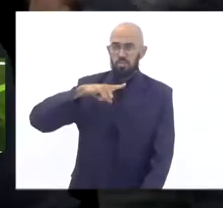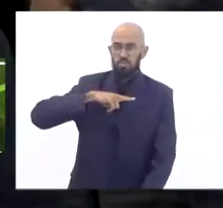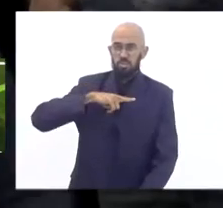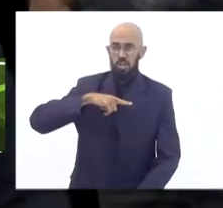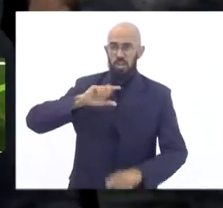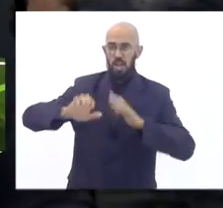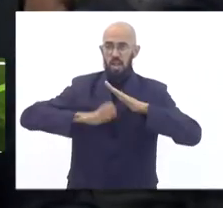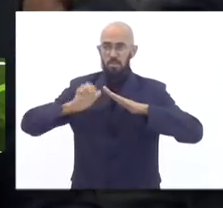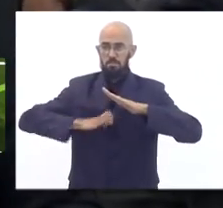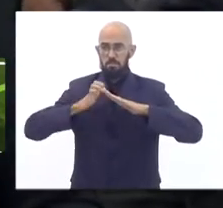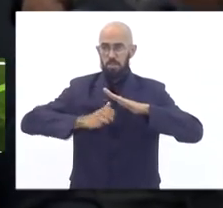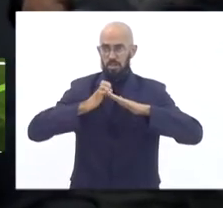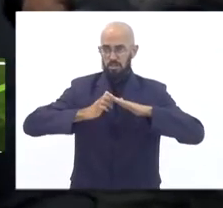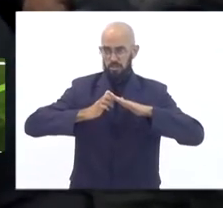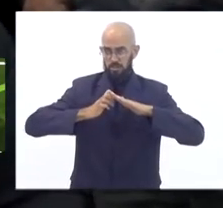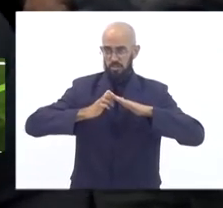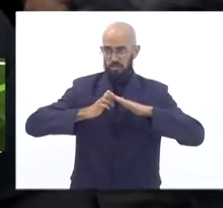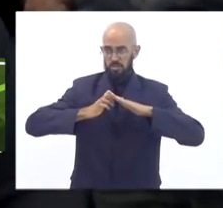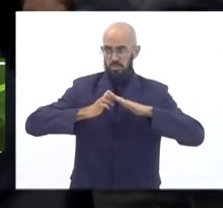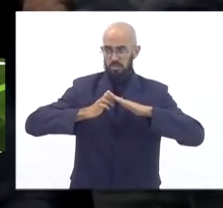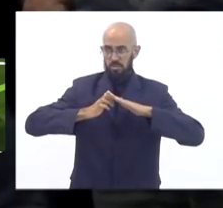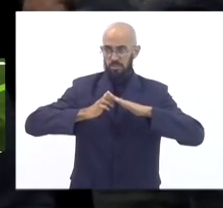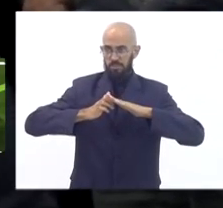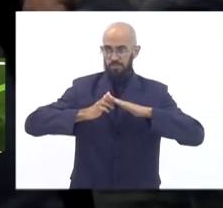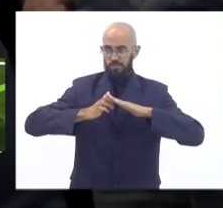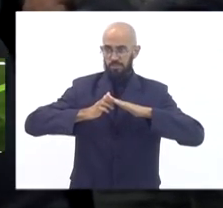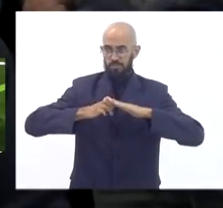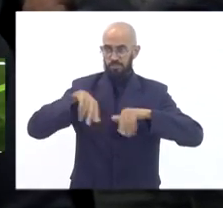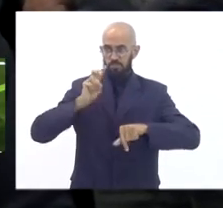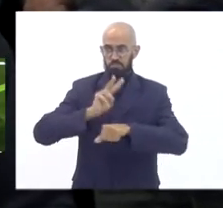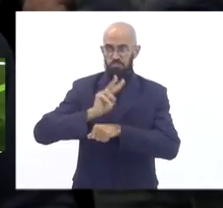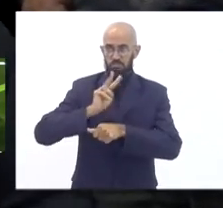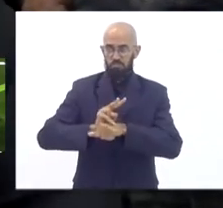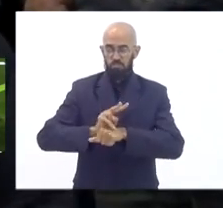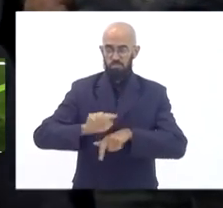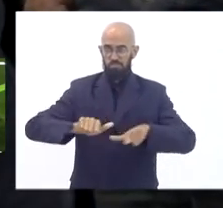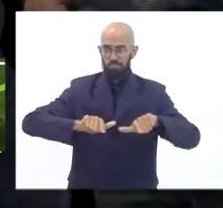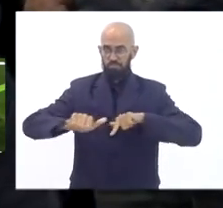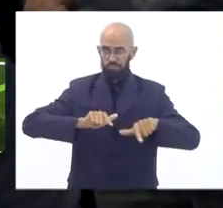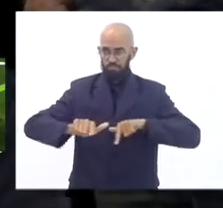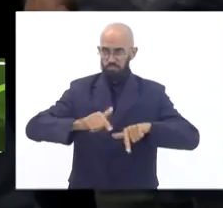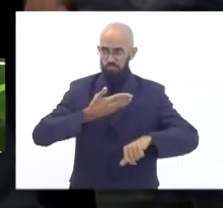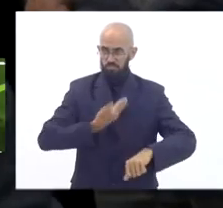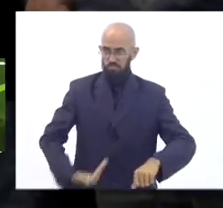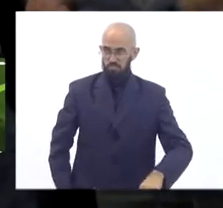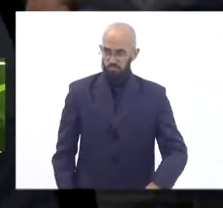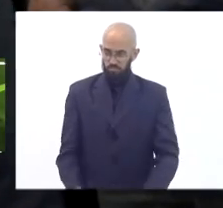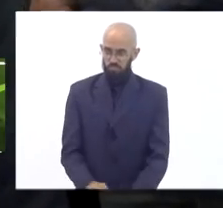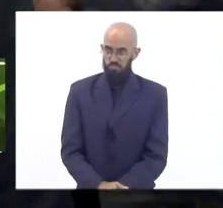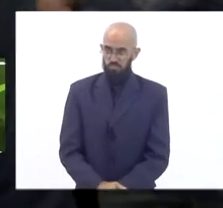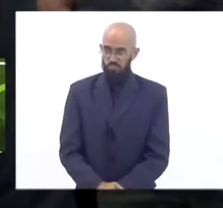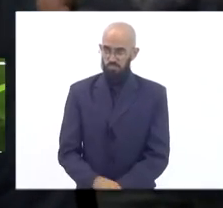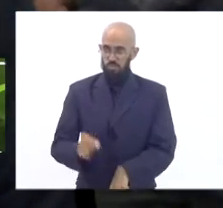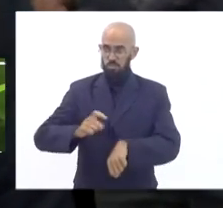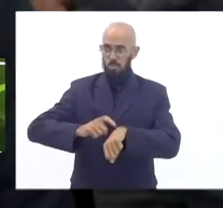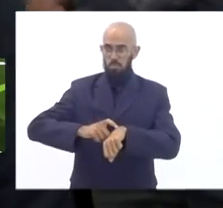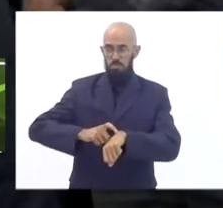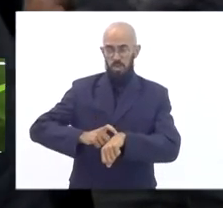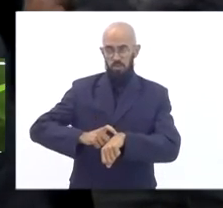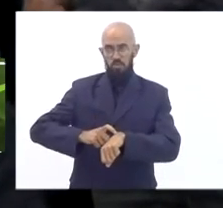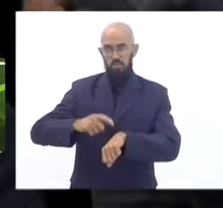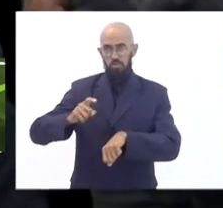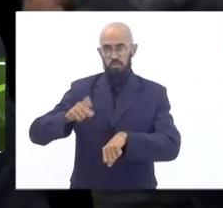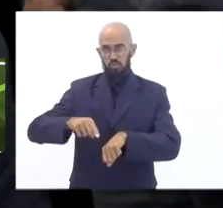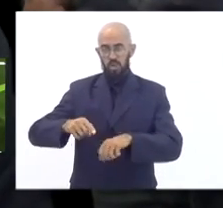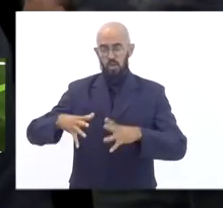temos a empresa concessionária do serviço público. Em algum momento, essa relação é conflituosa. Faz